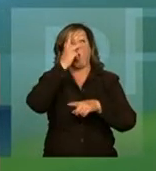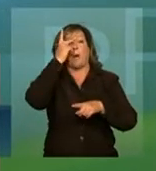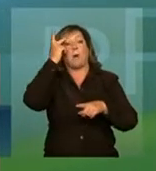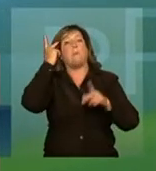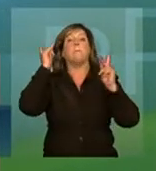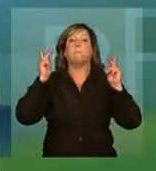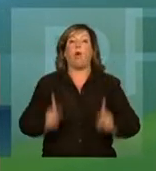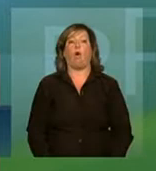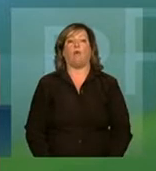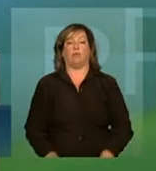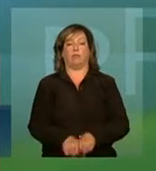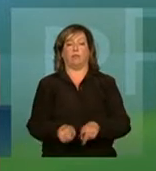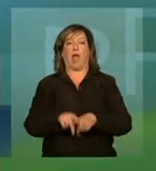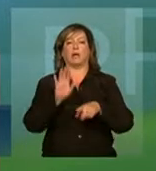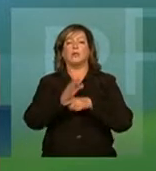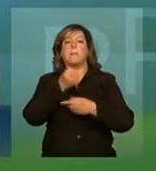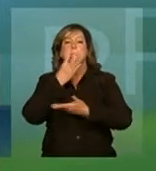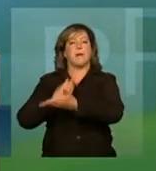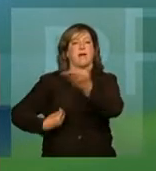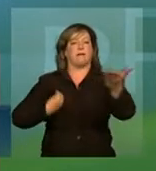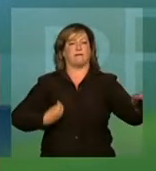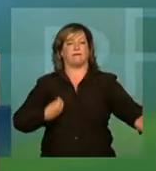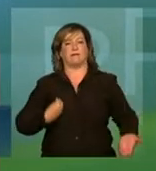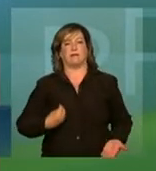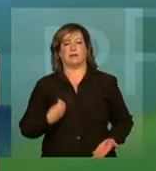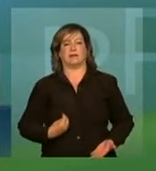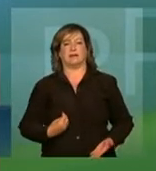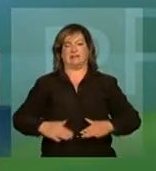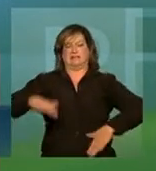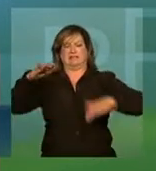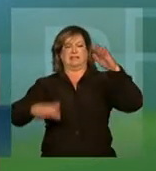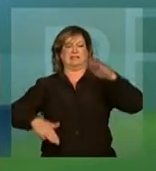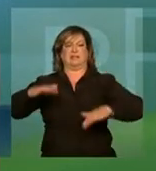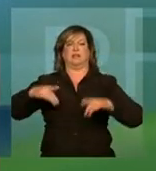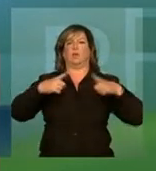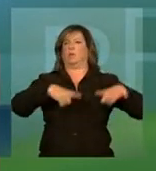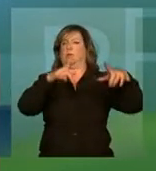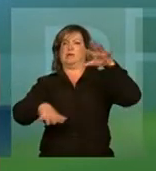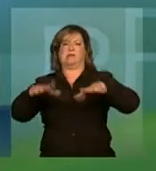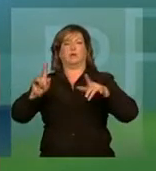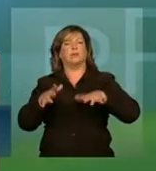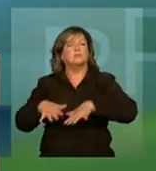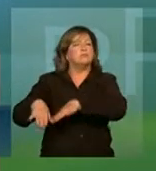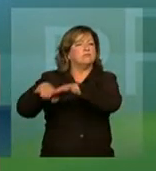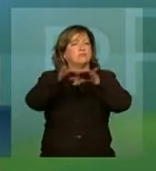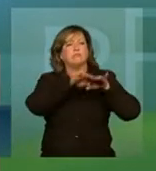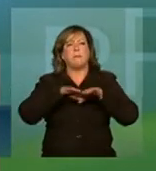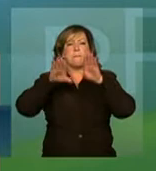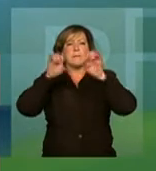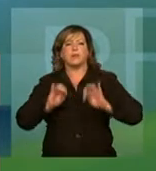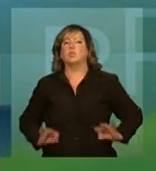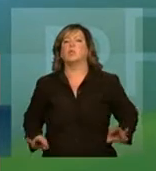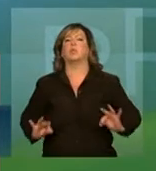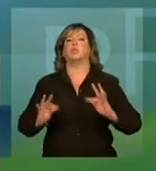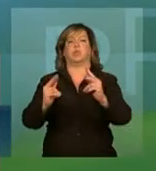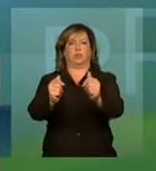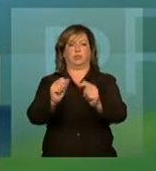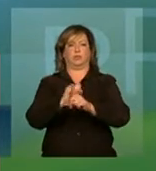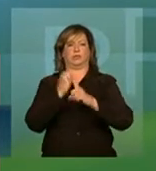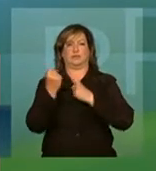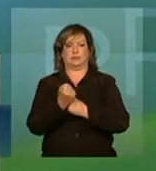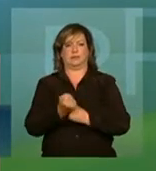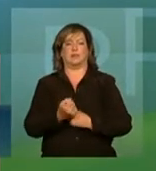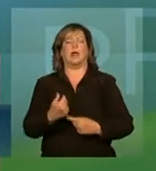os benefícios da maioria e tentando reduzir os desníveis entre as regiões e entre os grupos sociais. Aliás, acredito que o